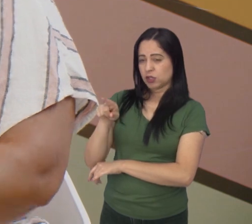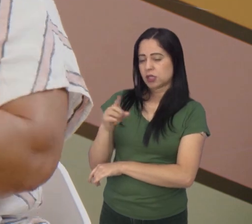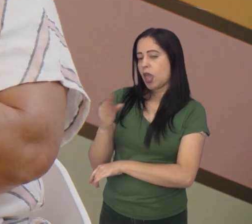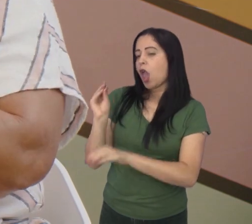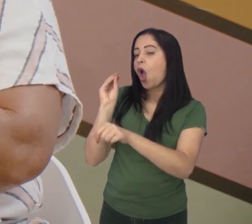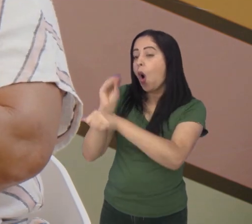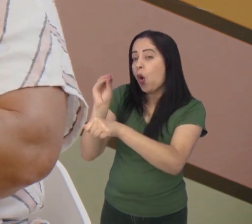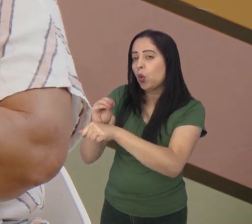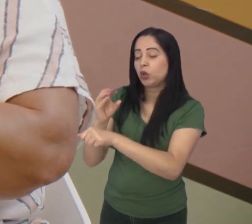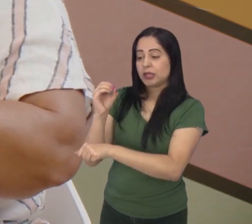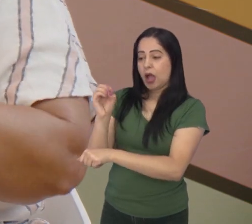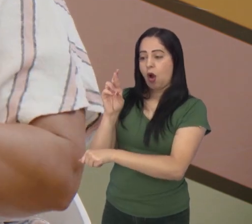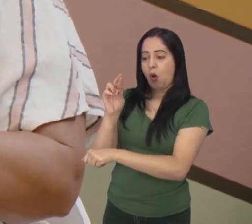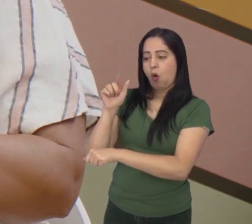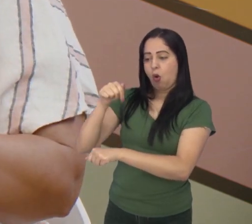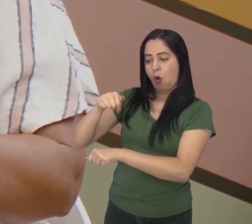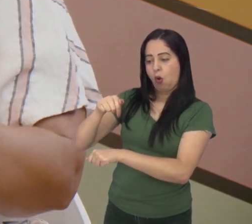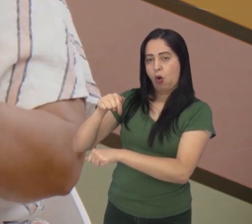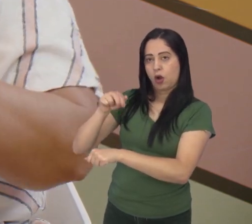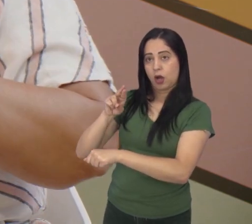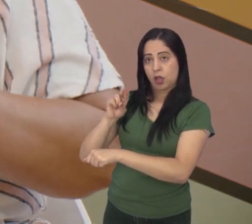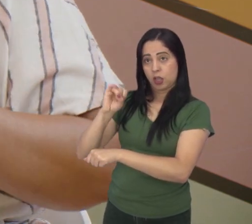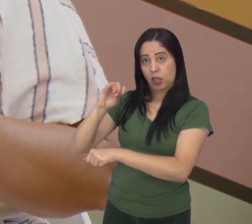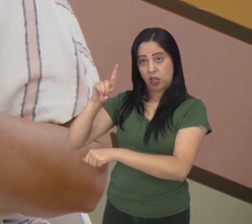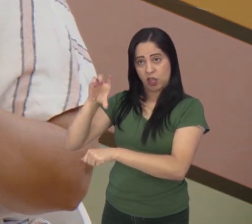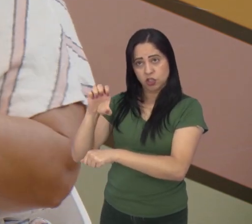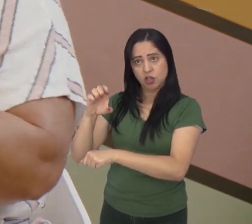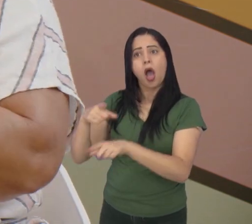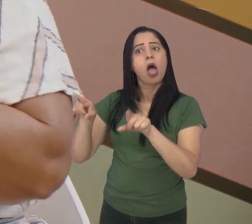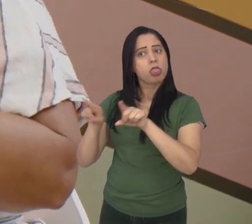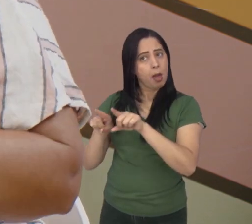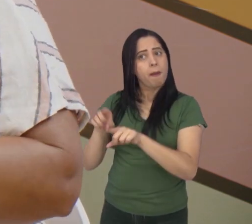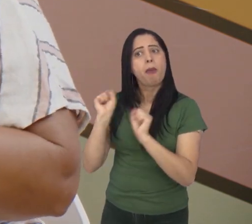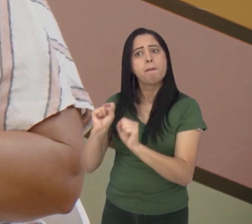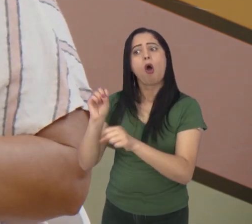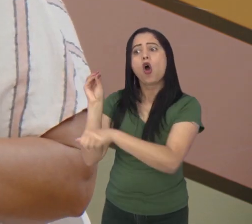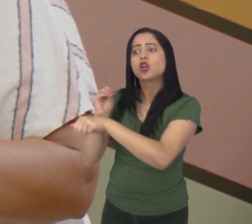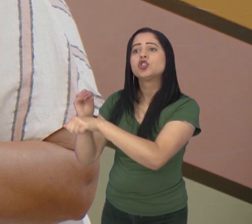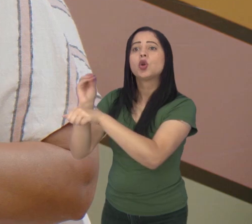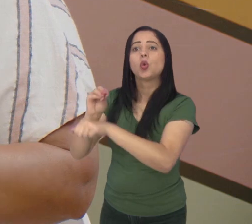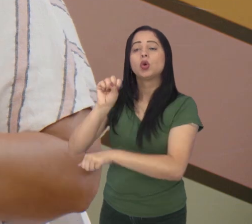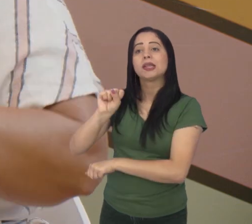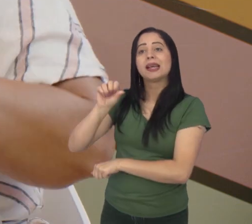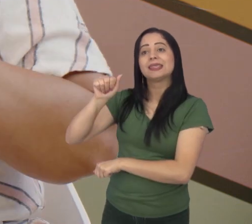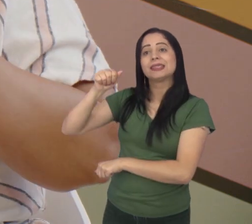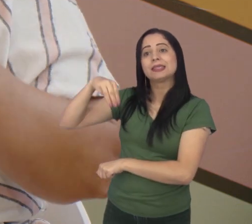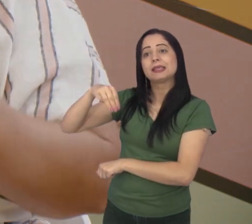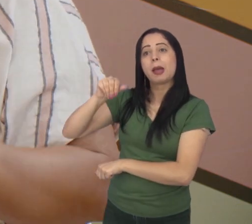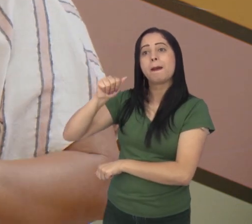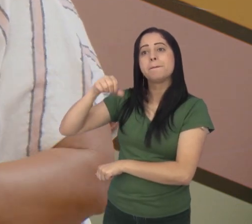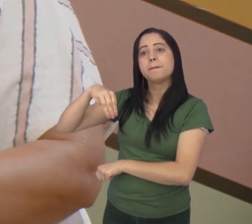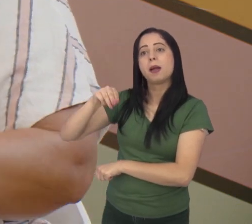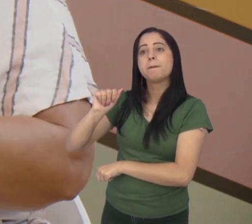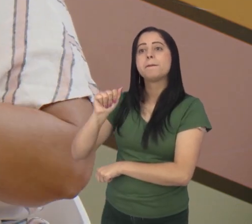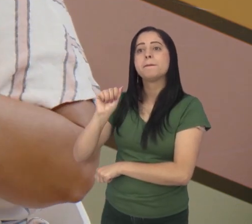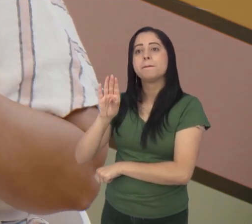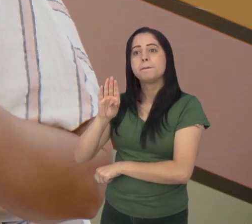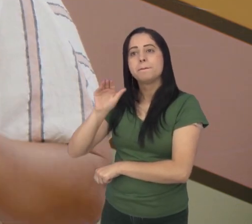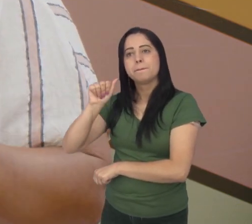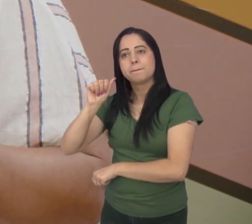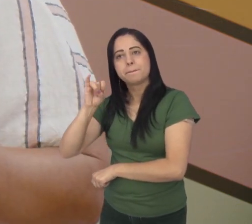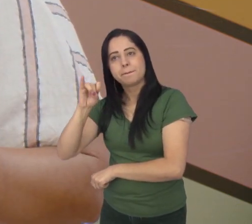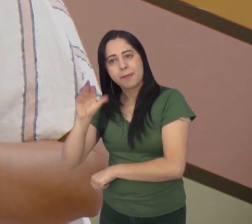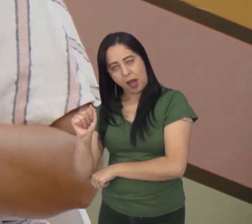Então, veja bem, é o mesmo local. Mesmo processo. Mesmas condições climáticas, né? Então, uma área sombreada, com